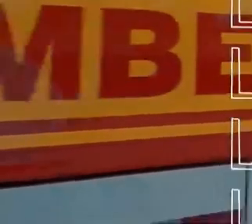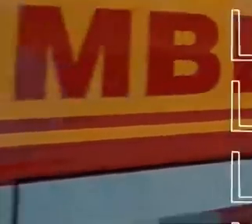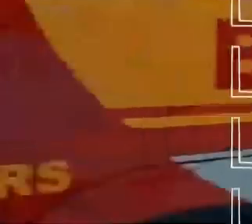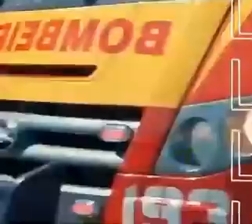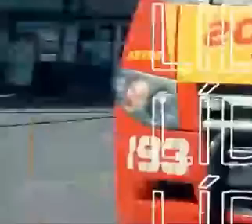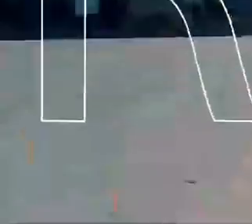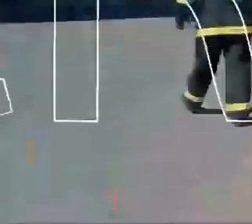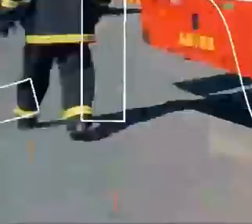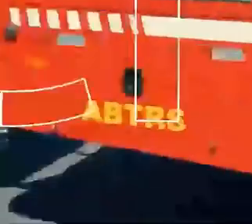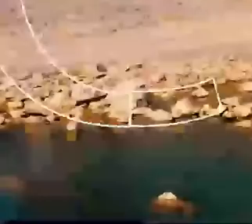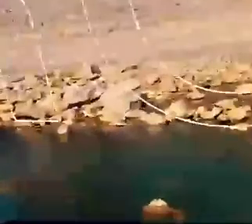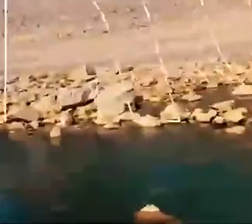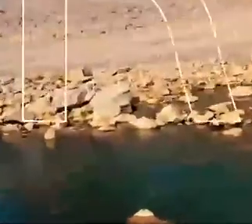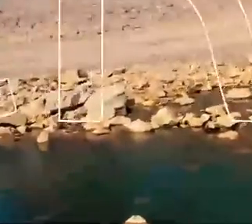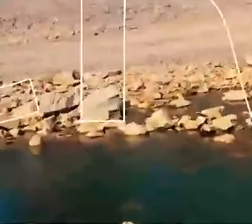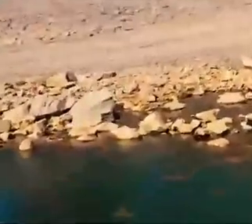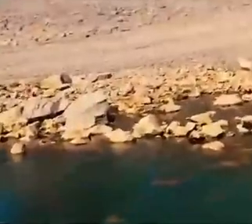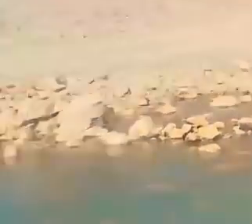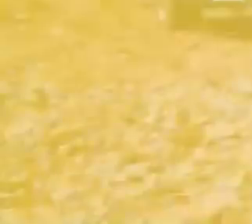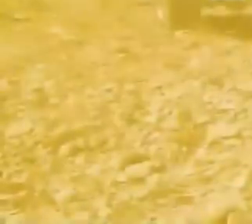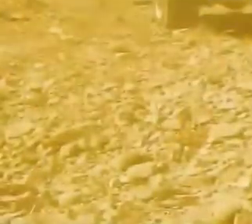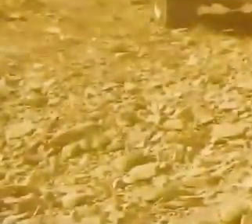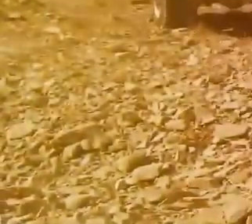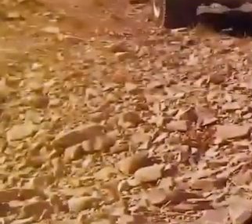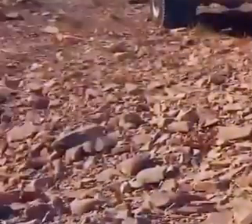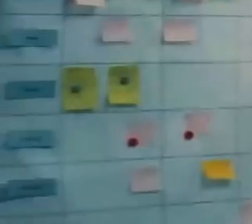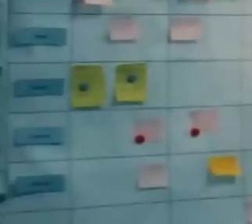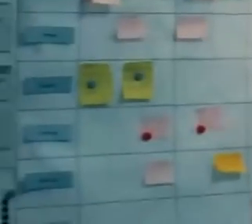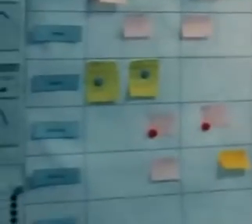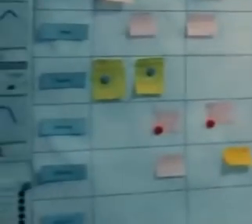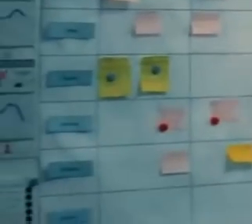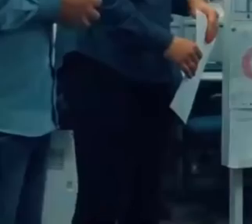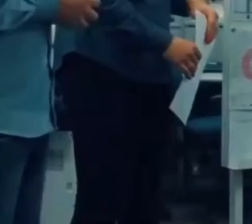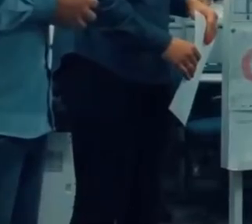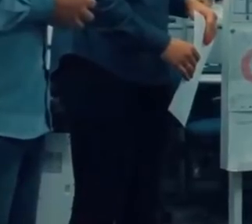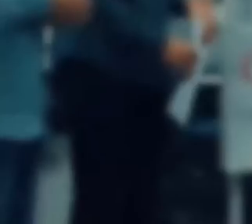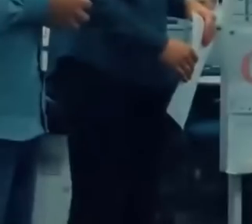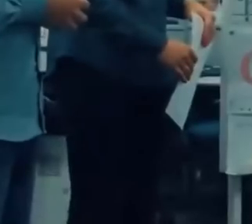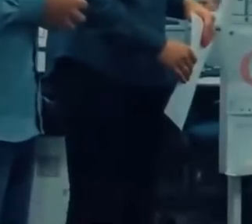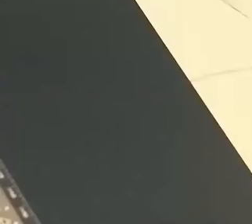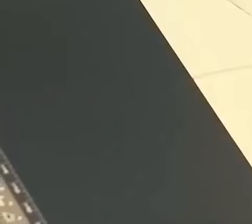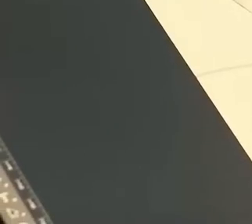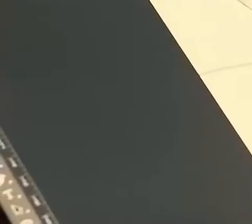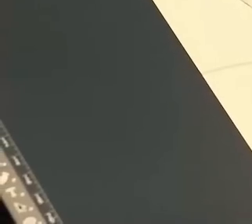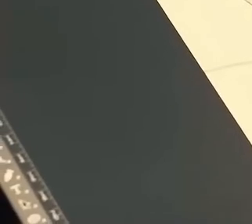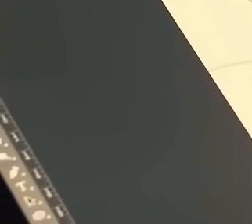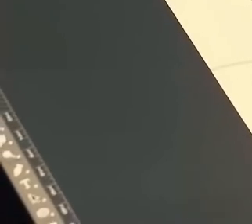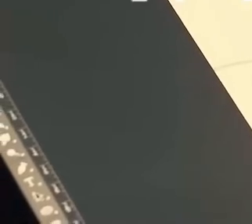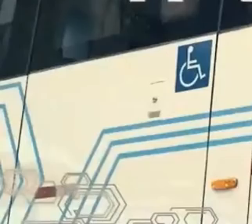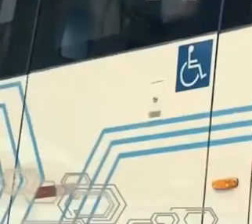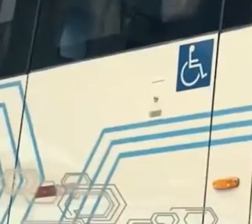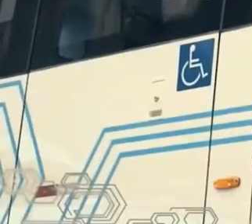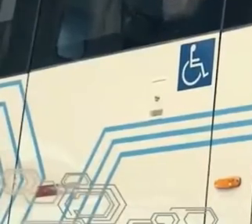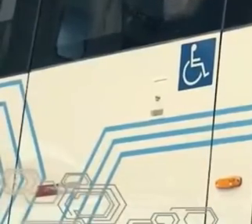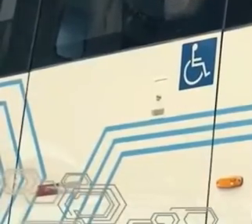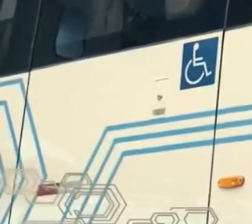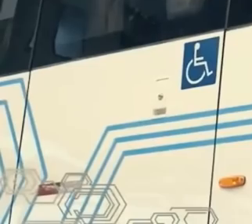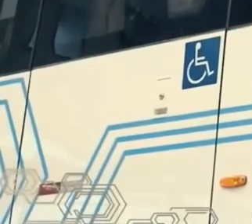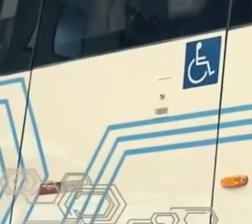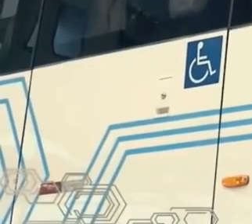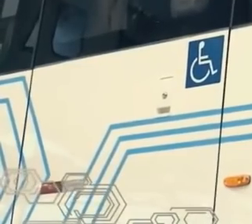Produzimos micro-ônibus sob medida para os mais diversos segmentos. Estamos na inovação.